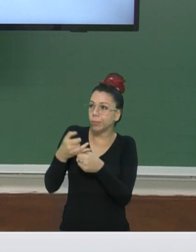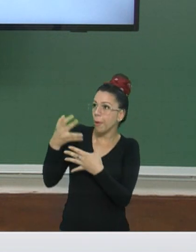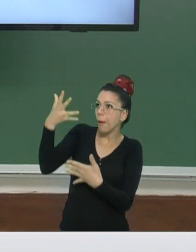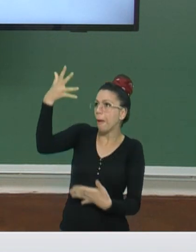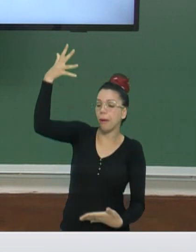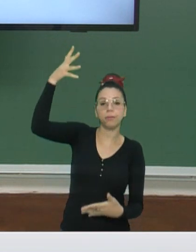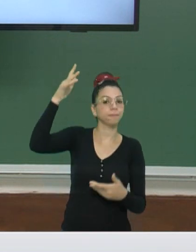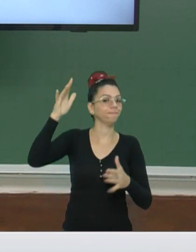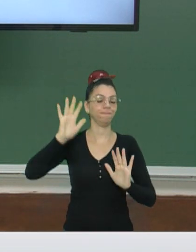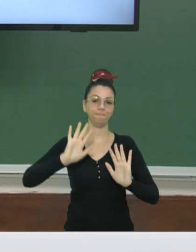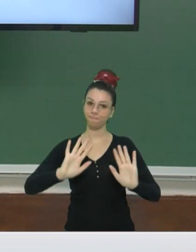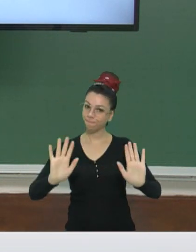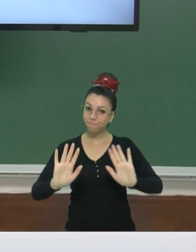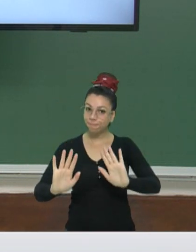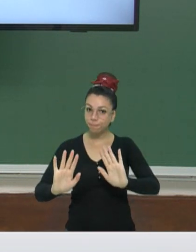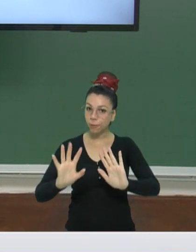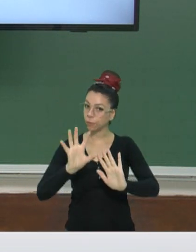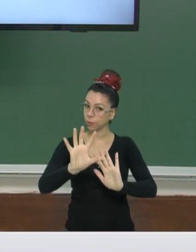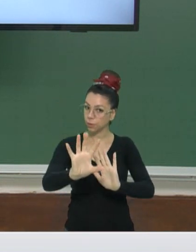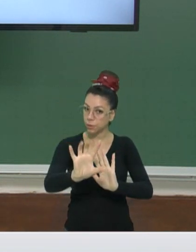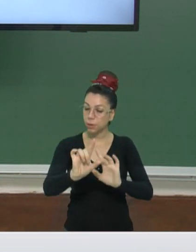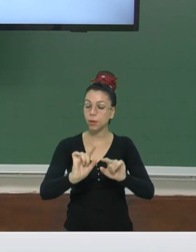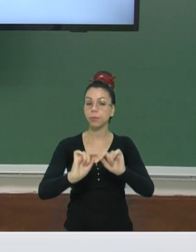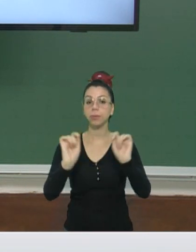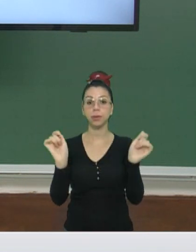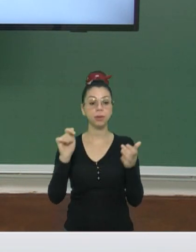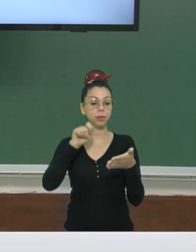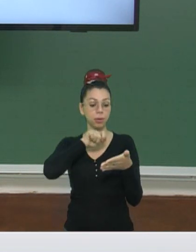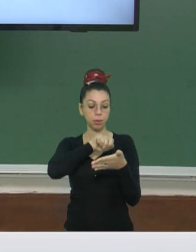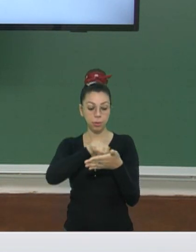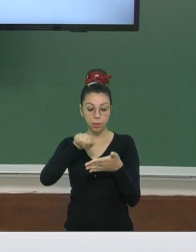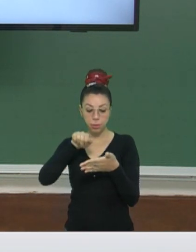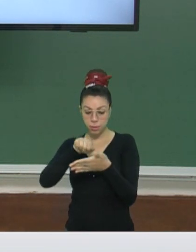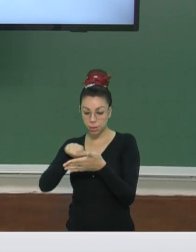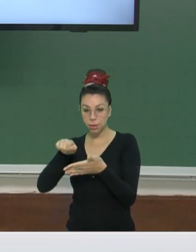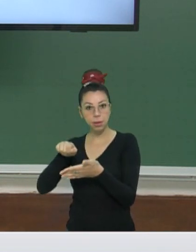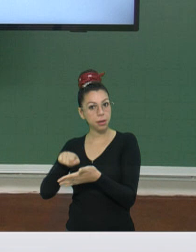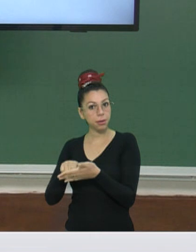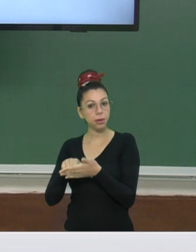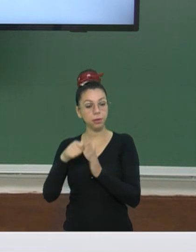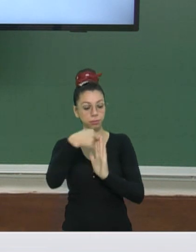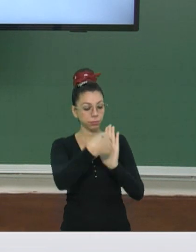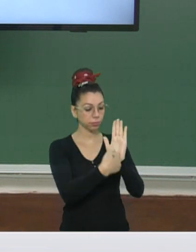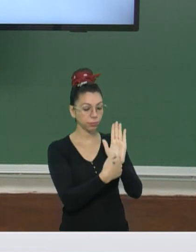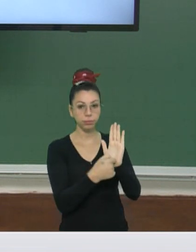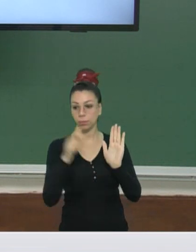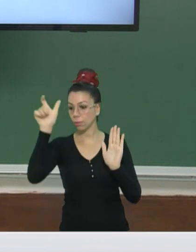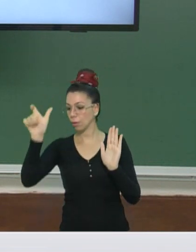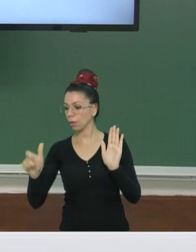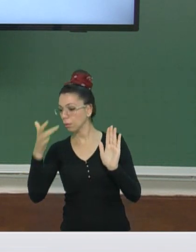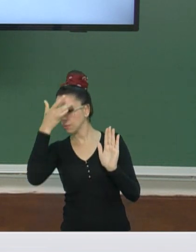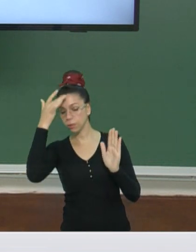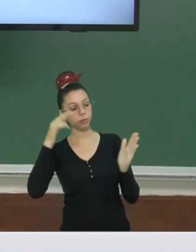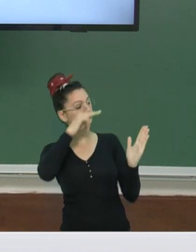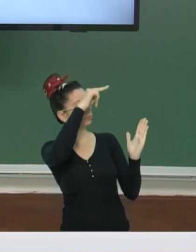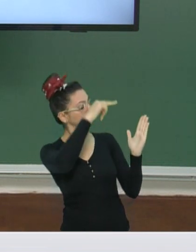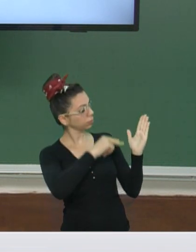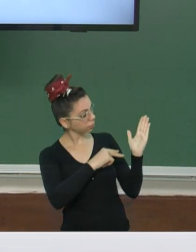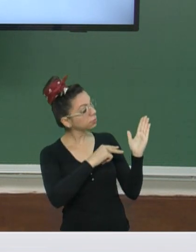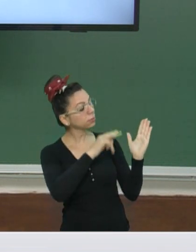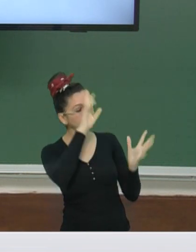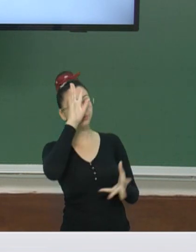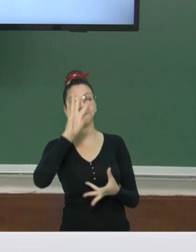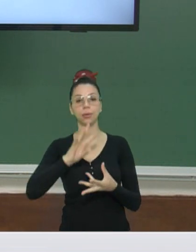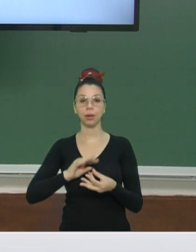Não! Se você escreve que o outro entenda, é um texto. Por exemplo, quando você vai no hospital, que